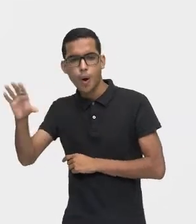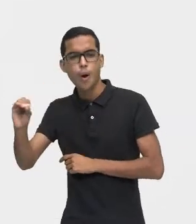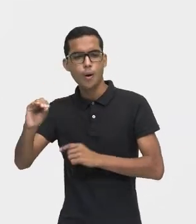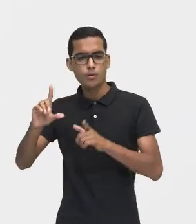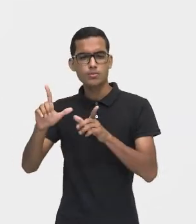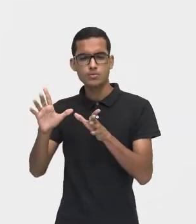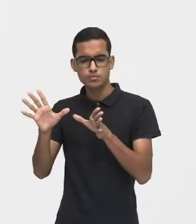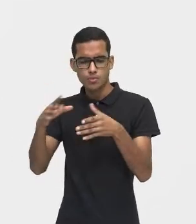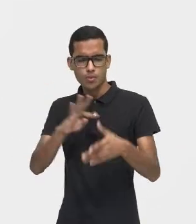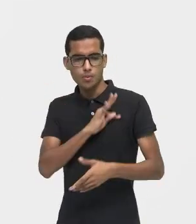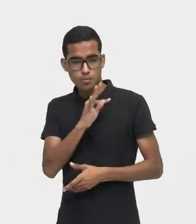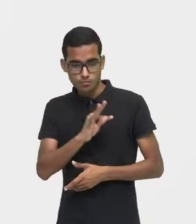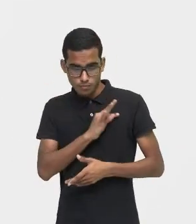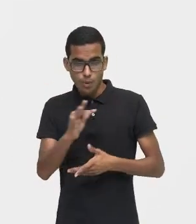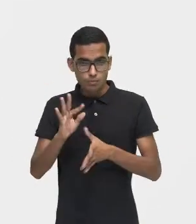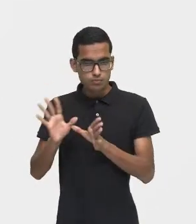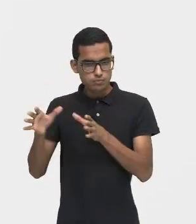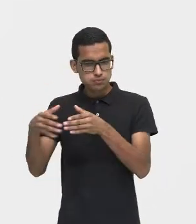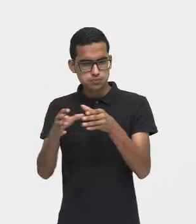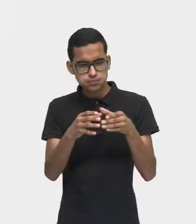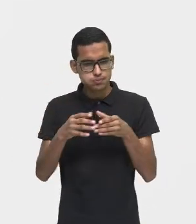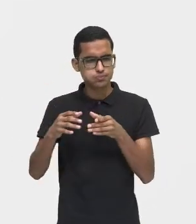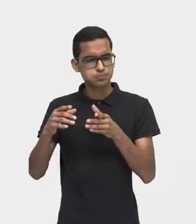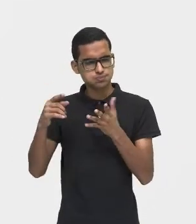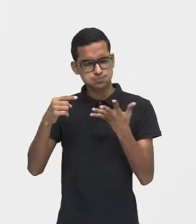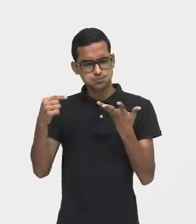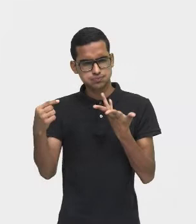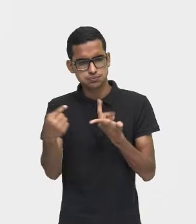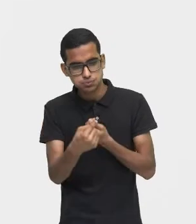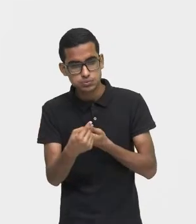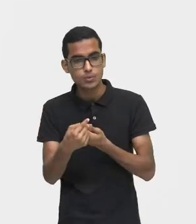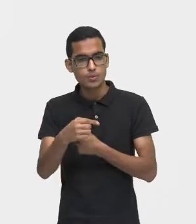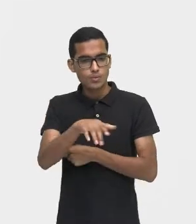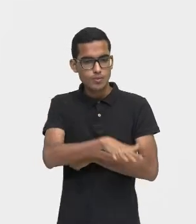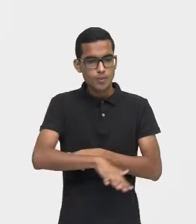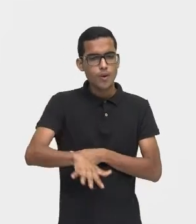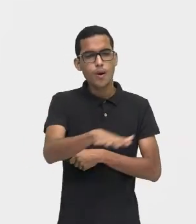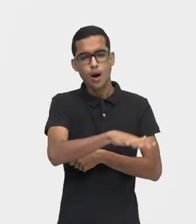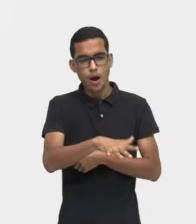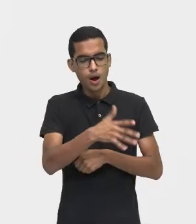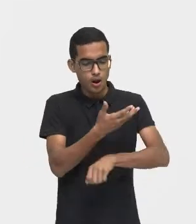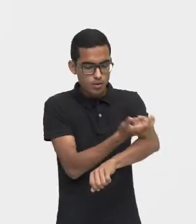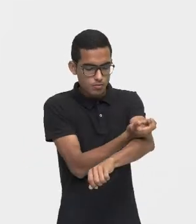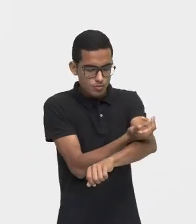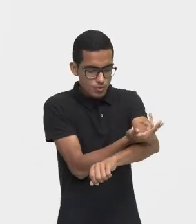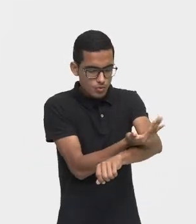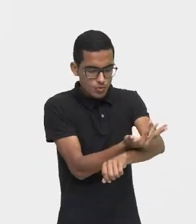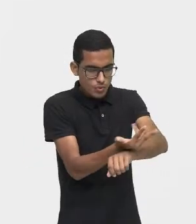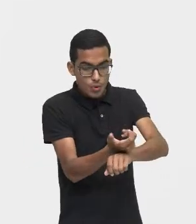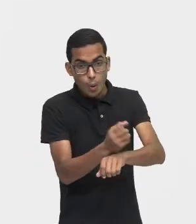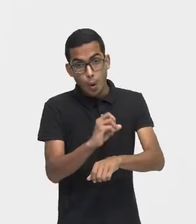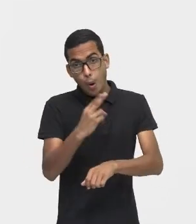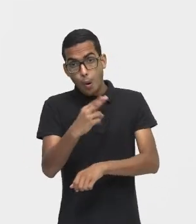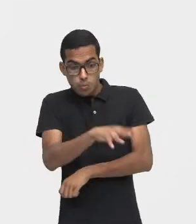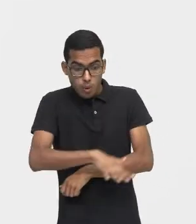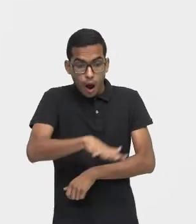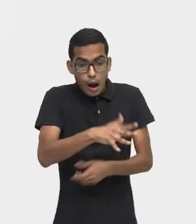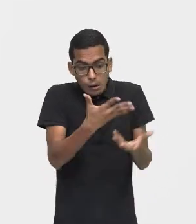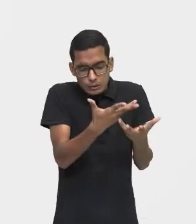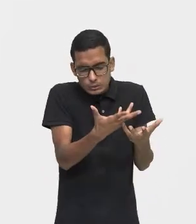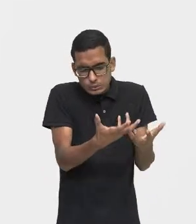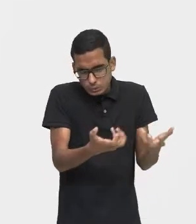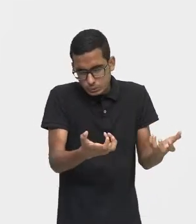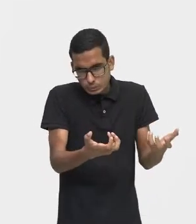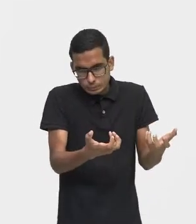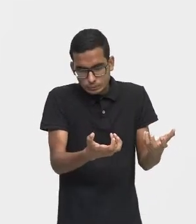levar água às áreas de cultivo ou áreas mais secas, tá? E também a gente observa